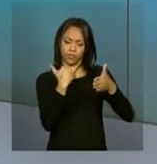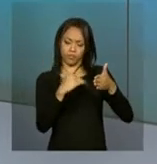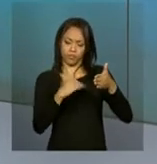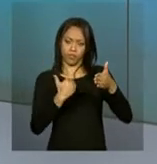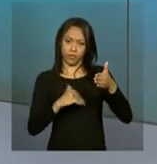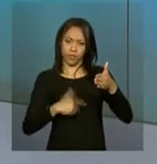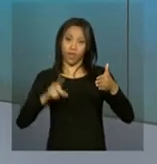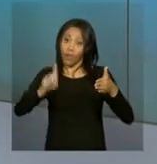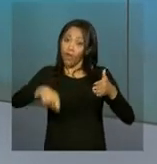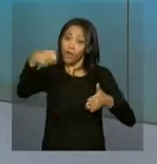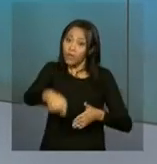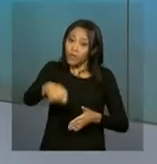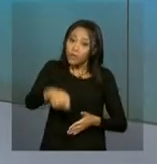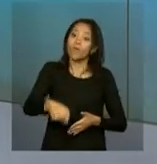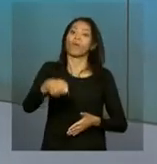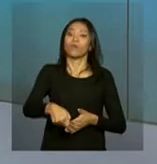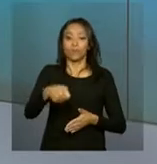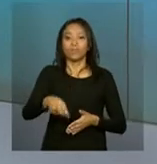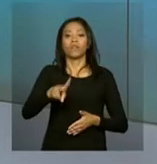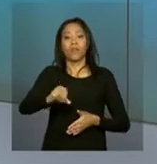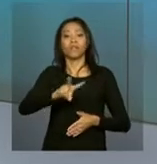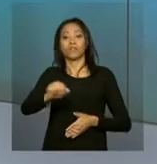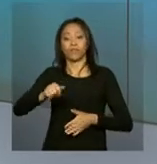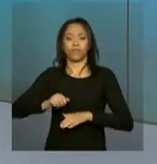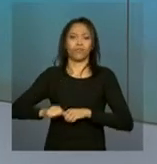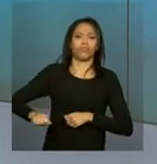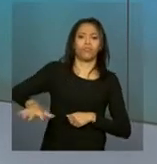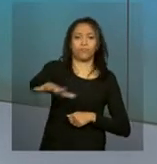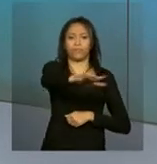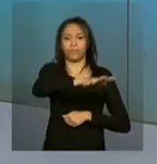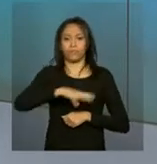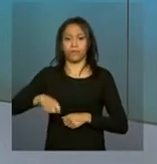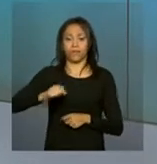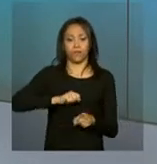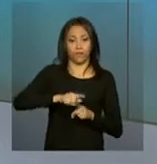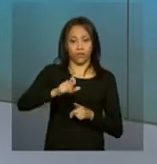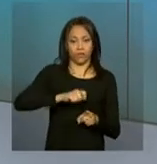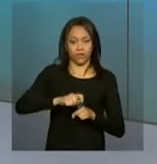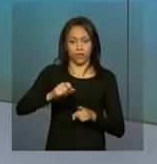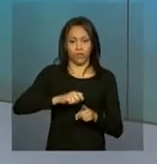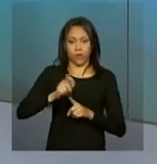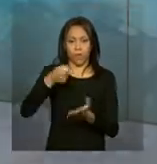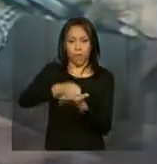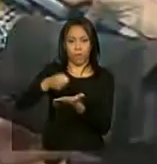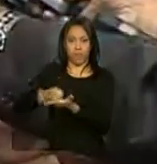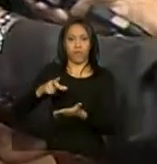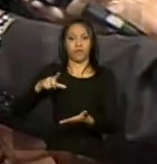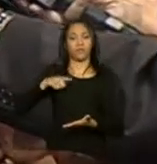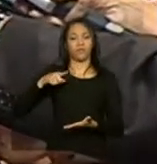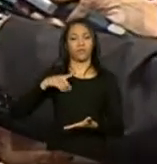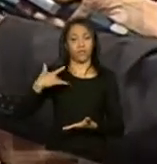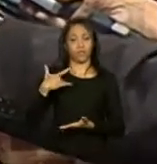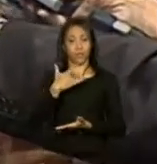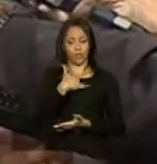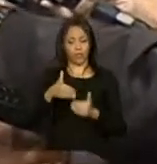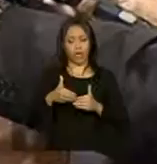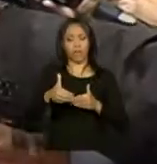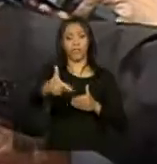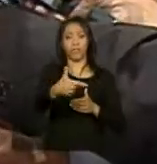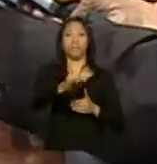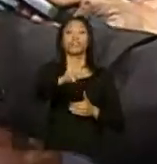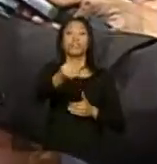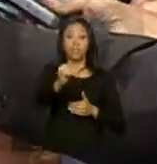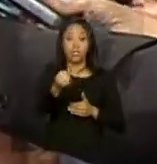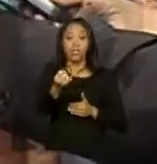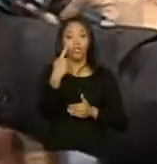serão obrigatórios, que terão cobertura obrigatória dos planos de saúde individuais e coletivos a partir de janeiro de 2014.